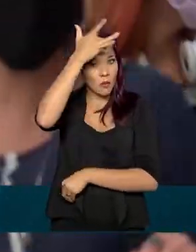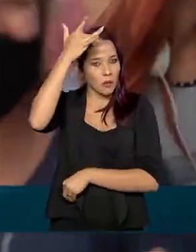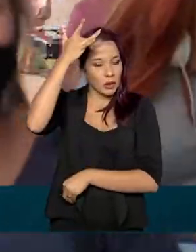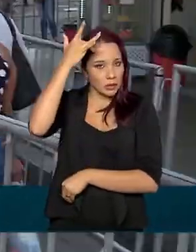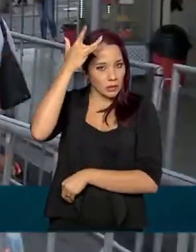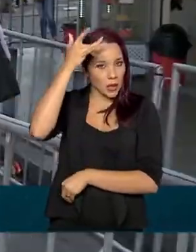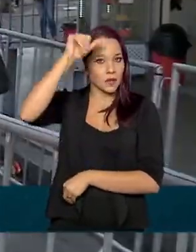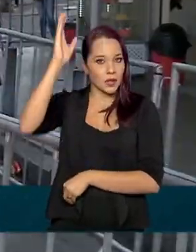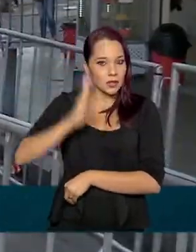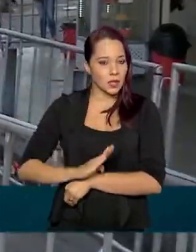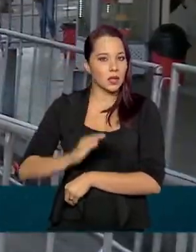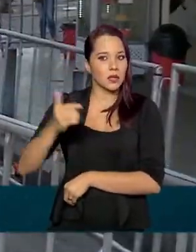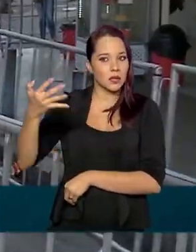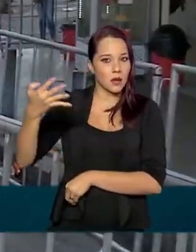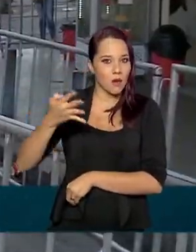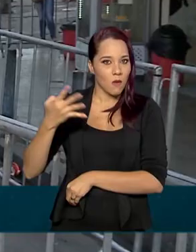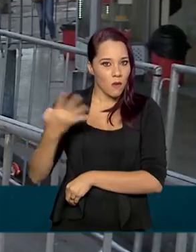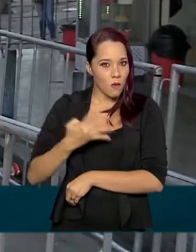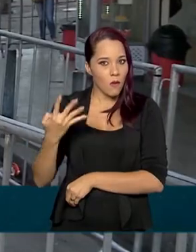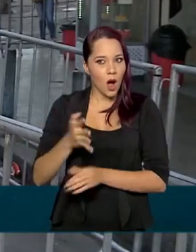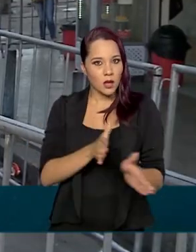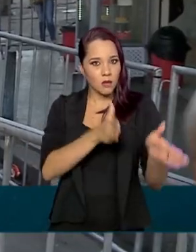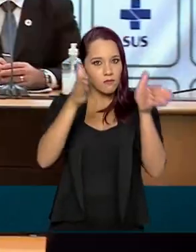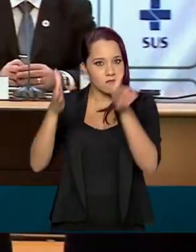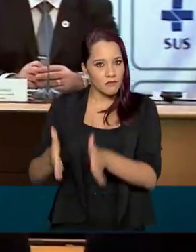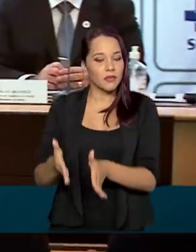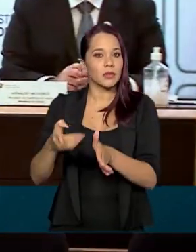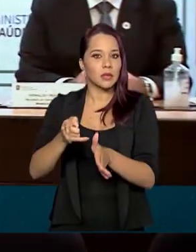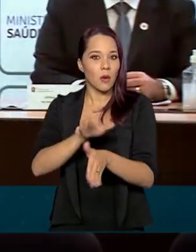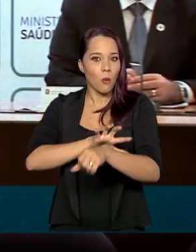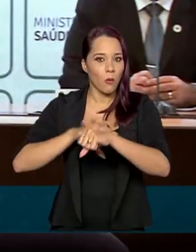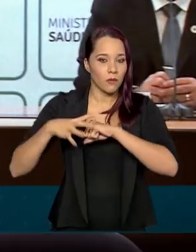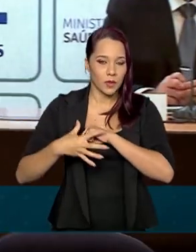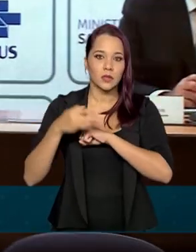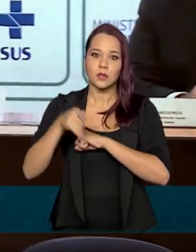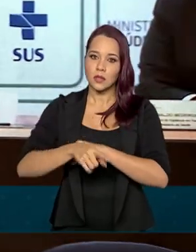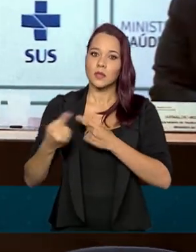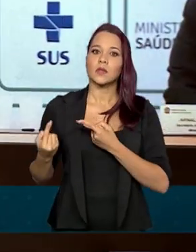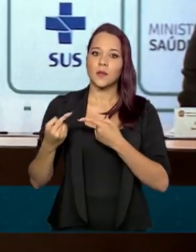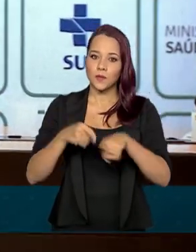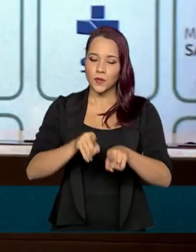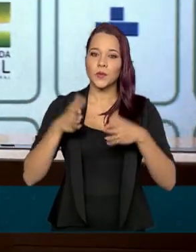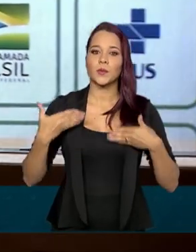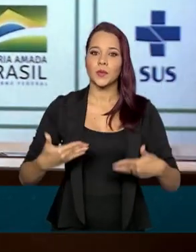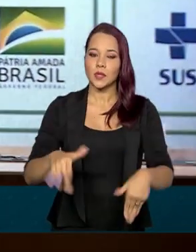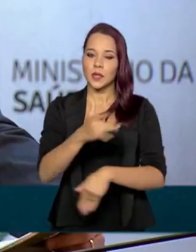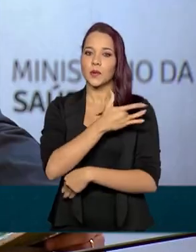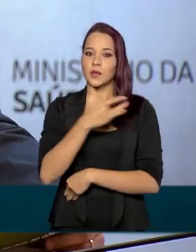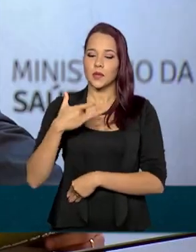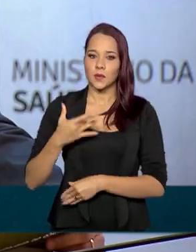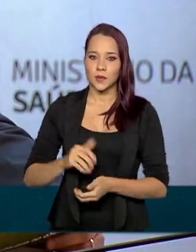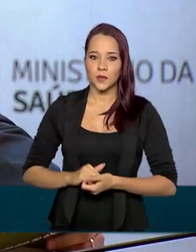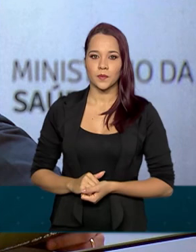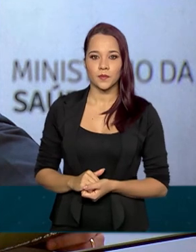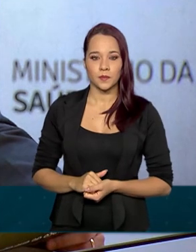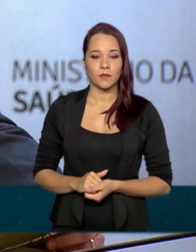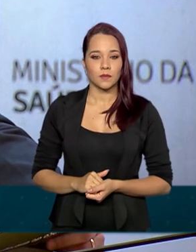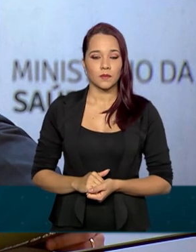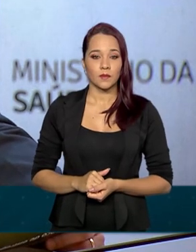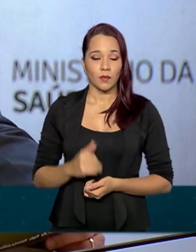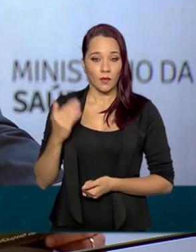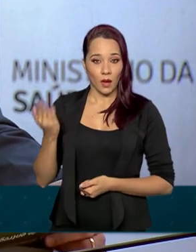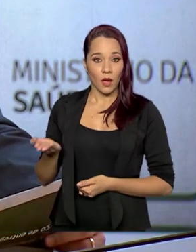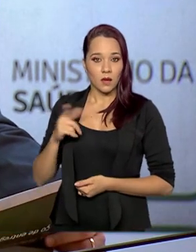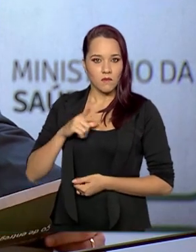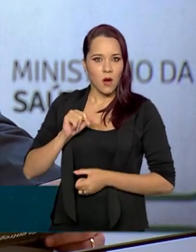nessa quarta onda da pandemia de covid-19 é um dos desafios do Ministério da Saúde. Isso pode envolver